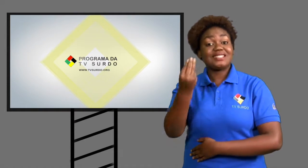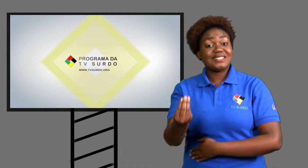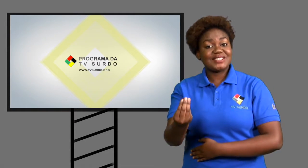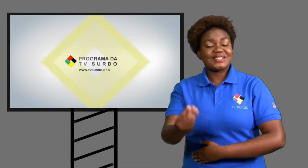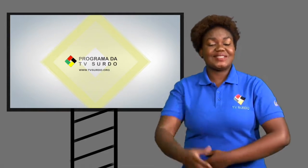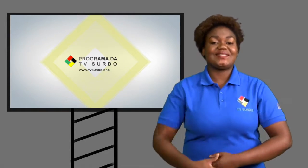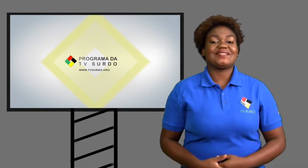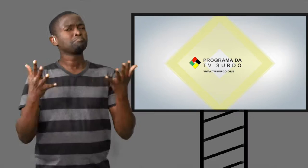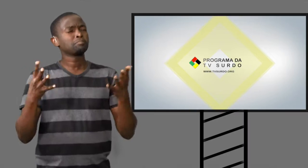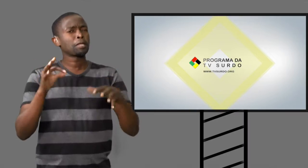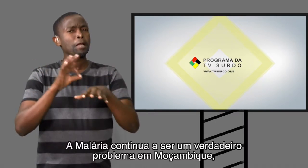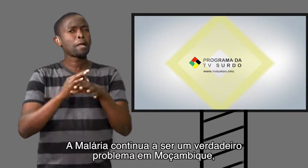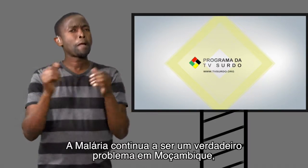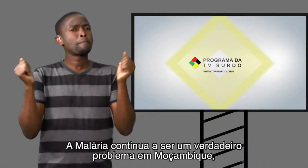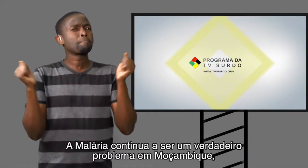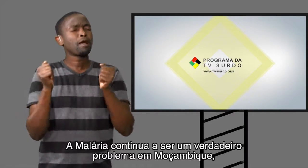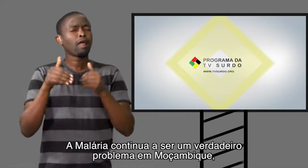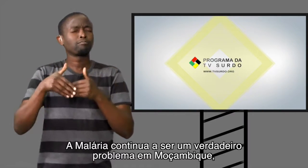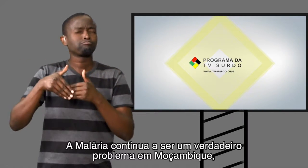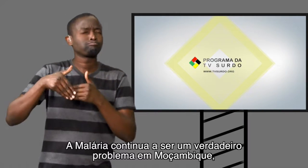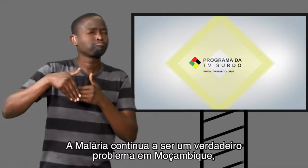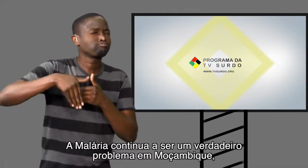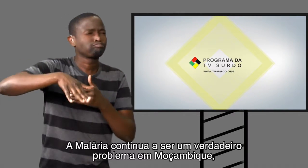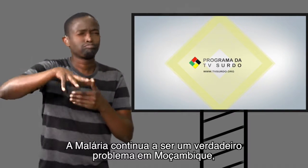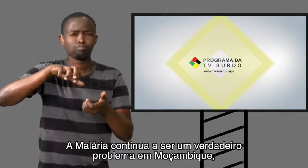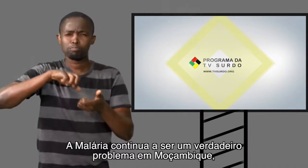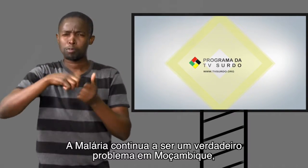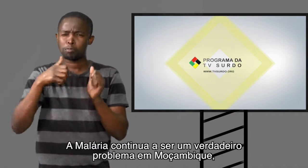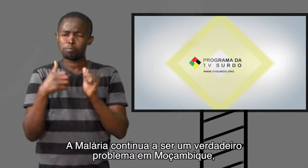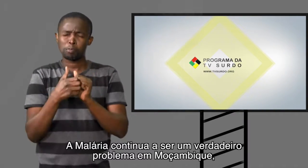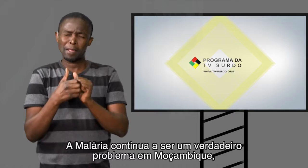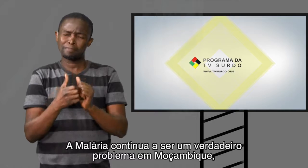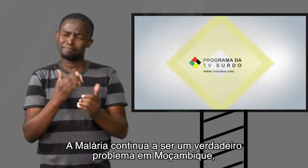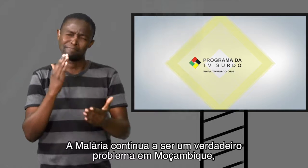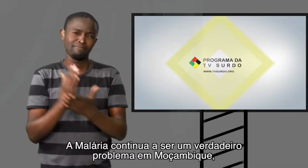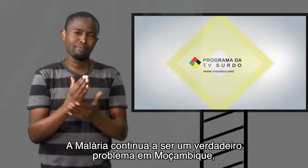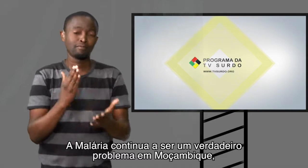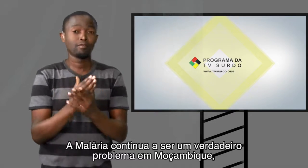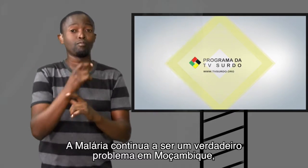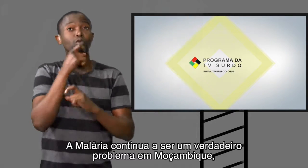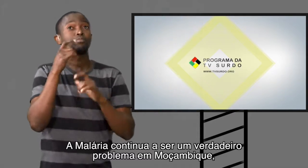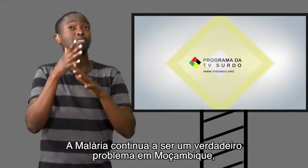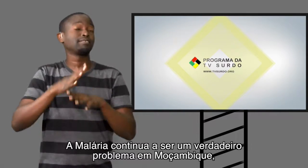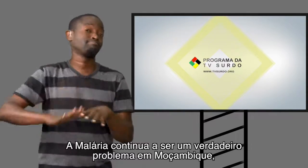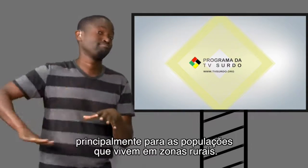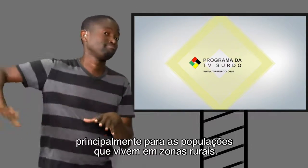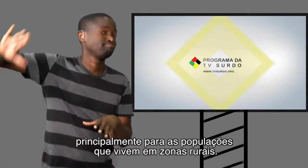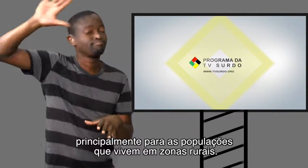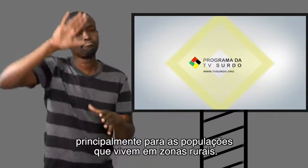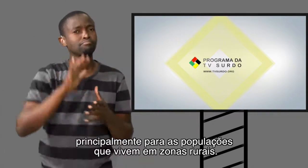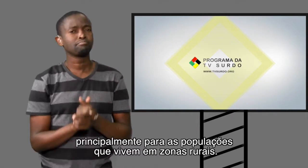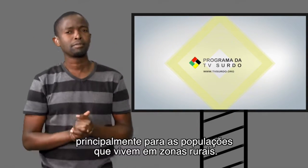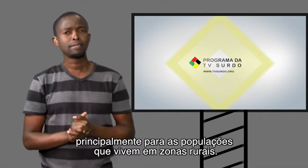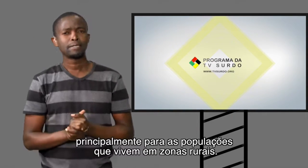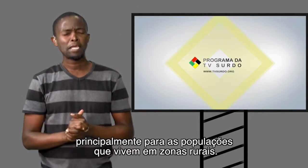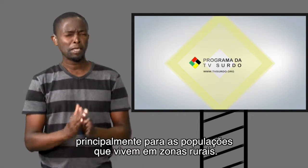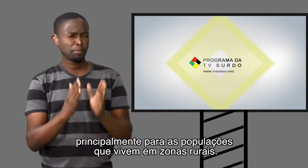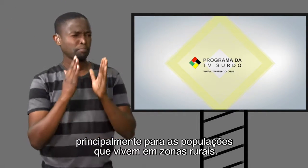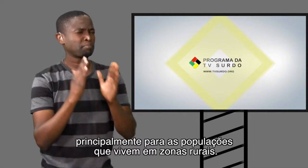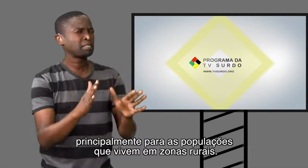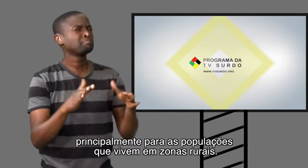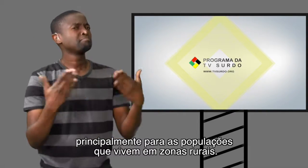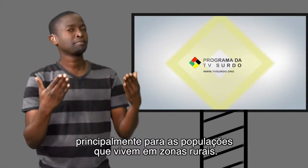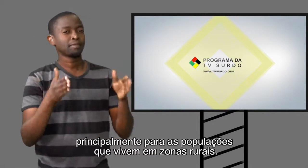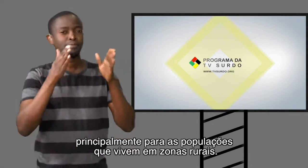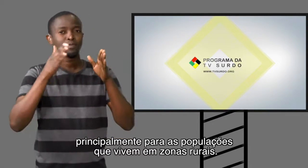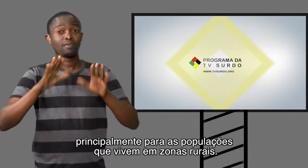A malária continua a ser um verdadeiro problema em Moçambique, principalmente para as